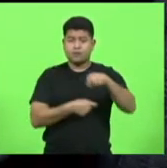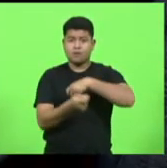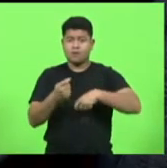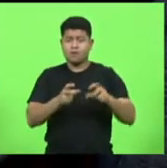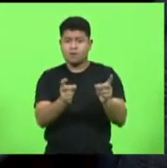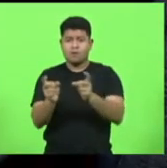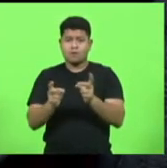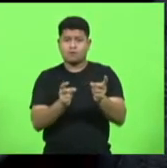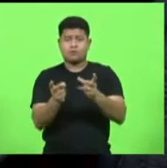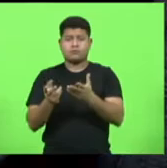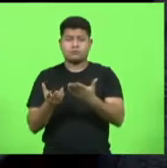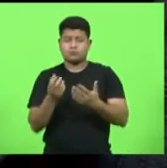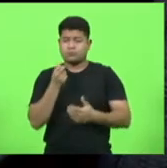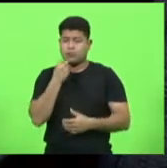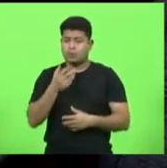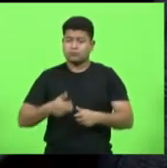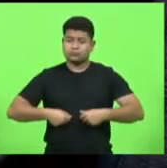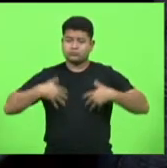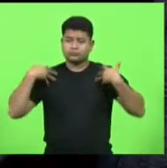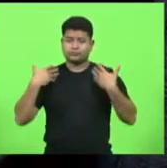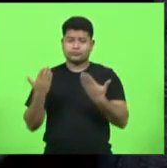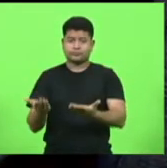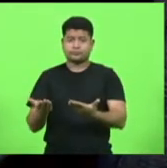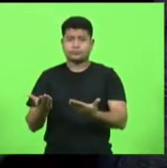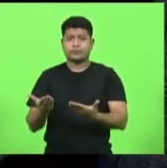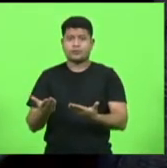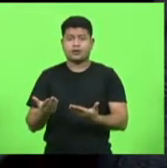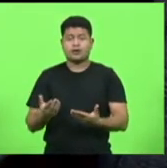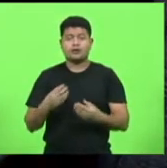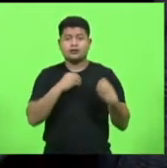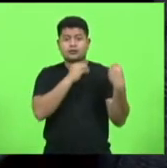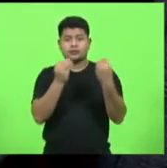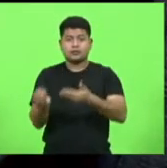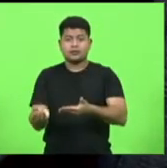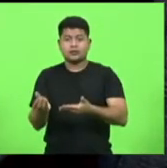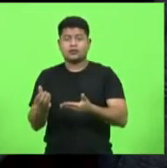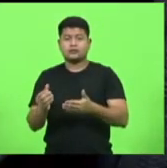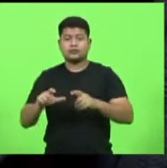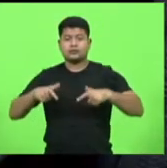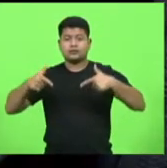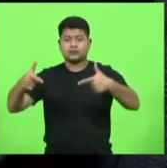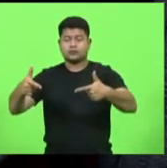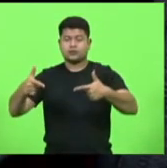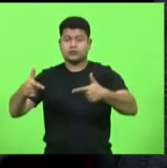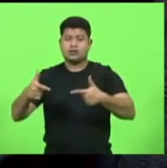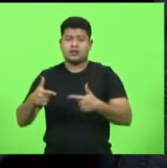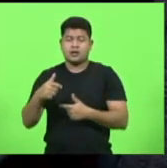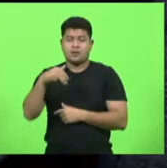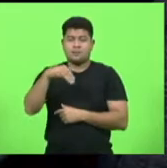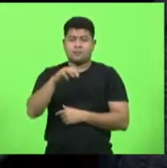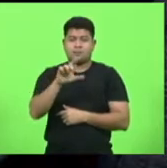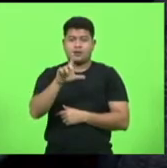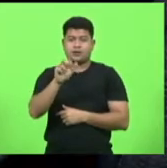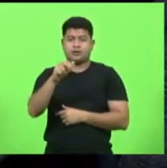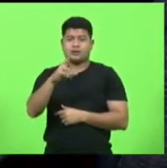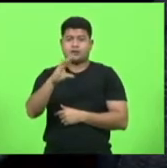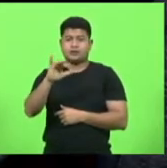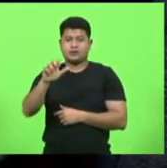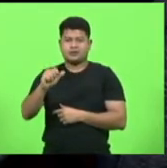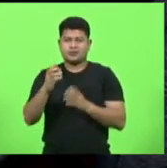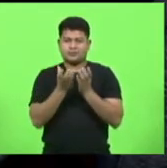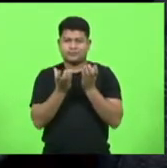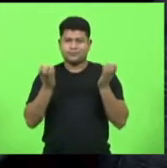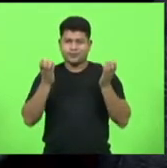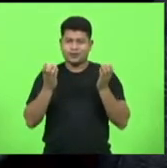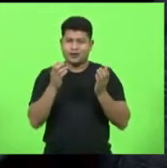aí àquela cidade, tornando o título de capital catarinense da melancia. Portanto, fica aqui o meu voto e o meu